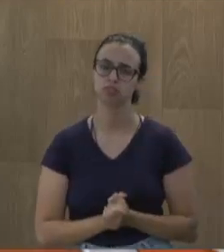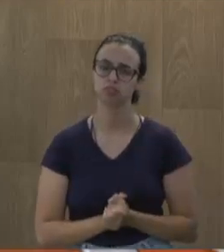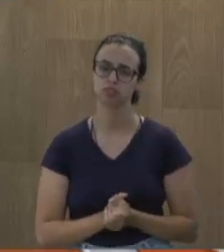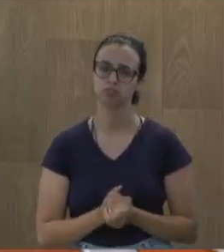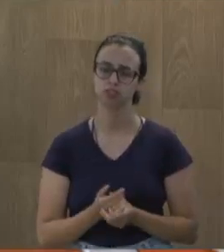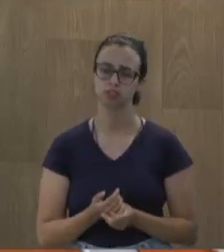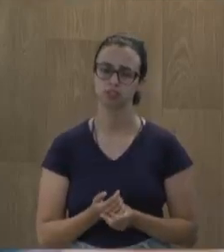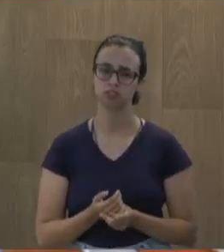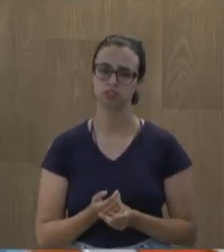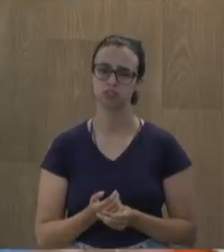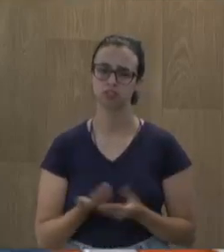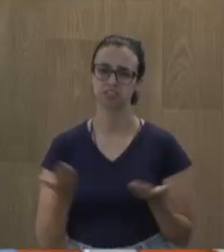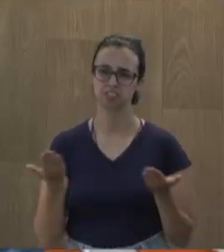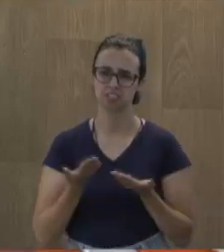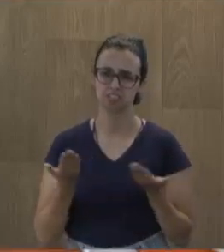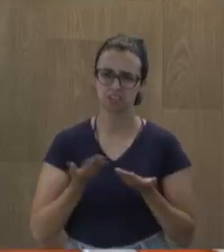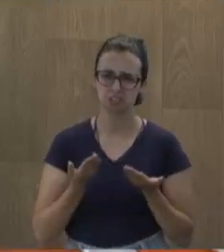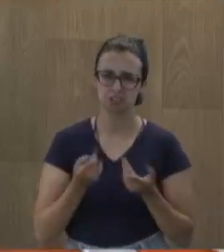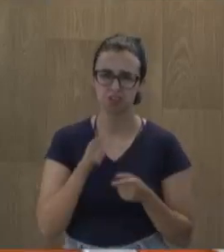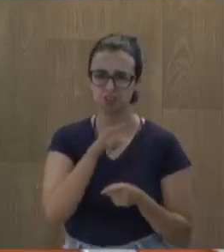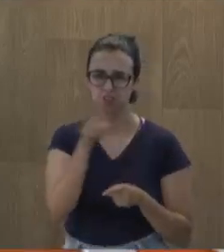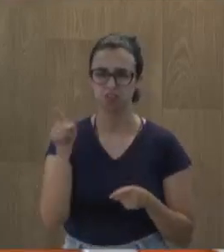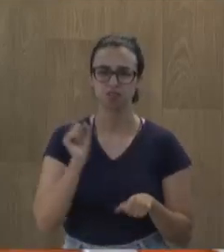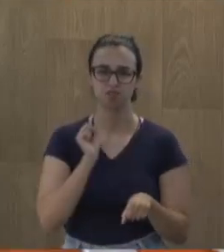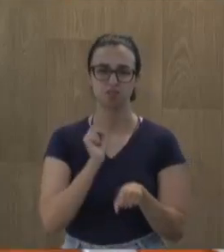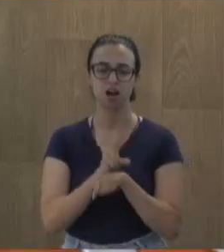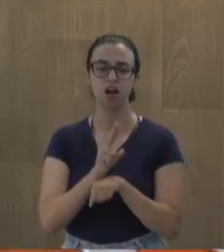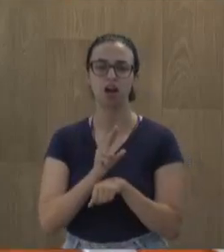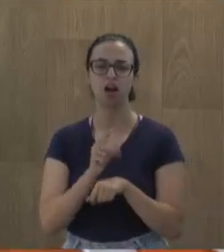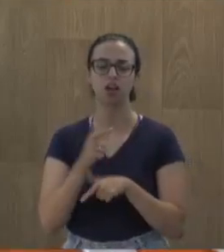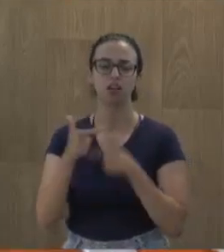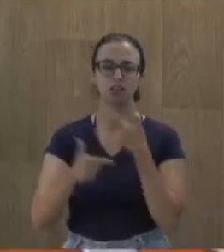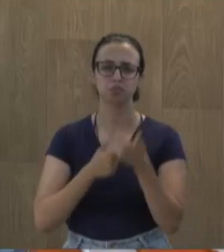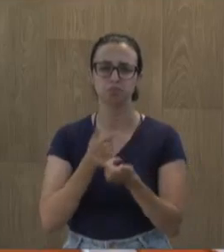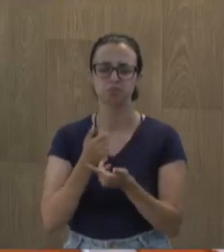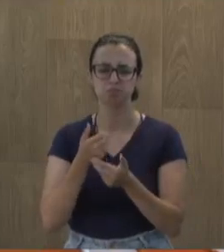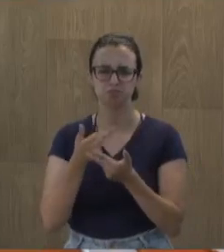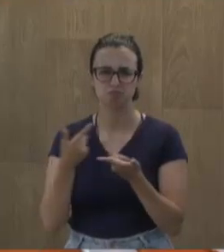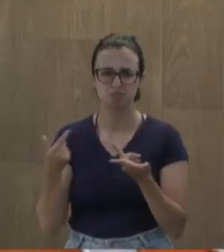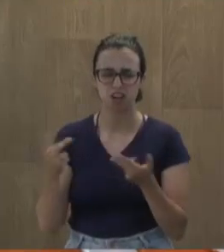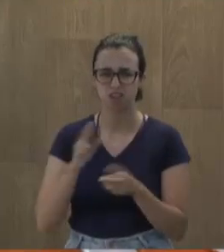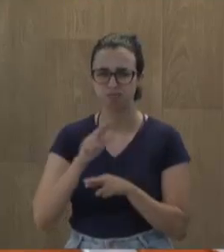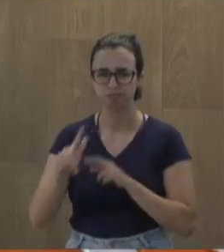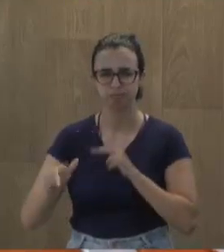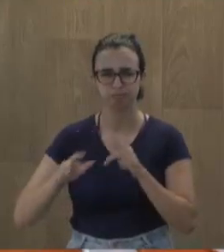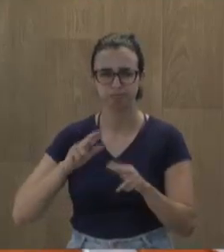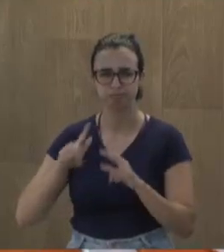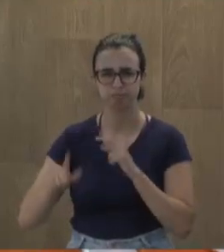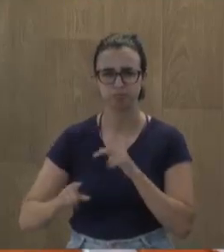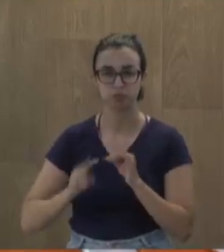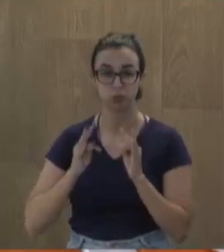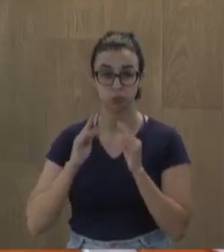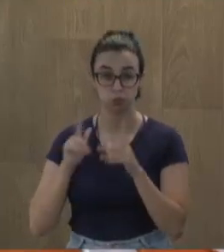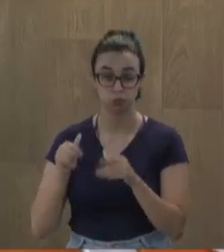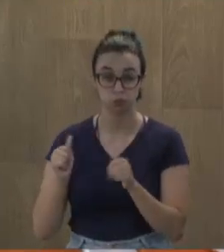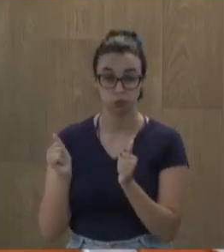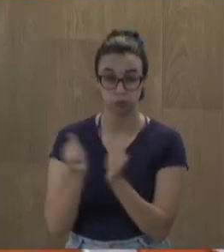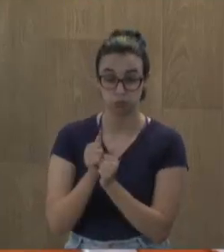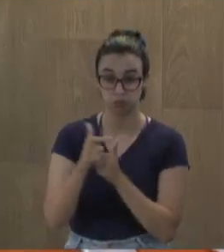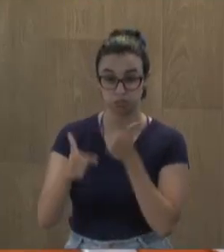é professor é cabeleireiro é tudo tá tudo trabalhando aí na prefeitura